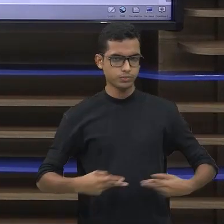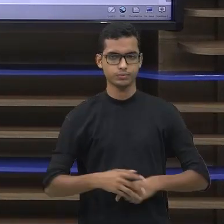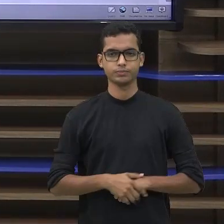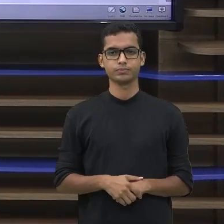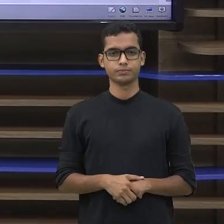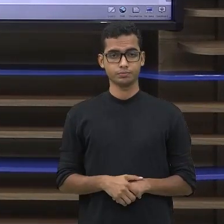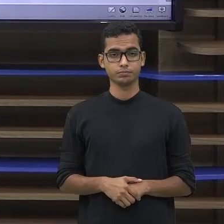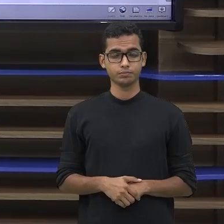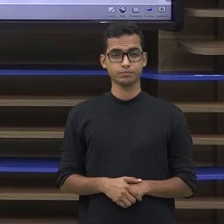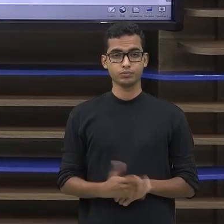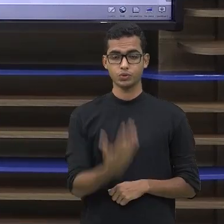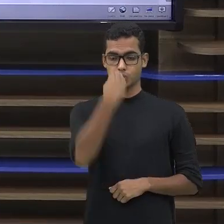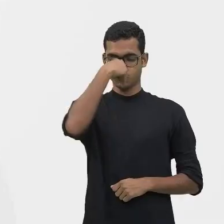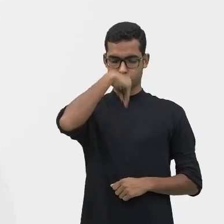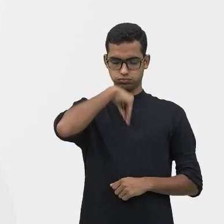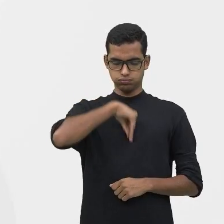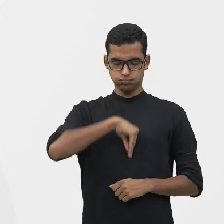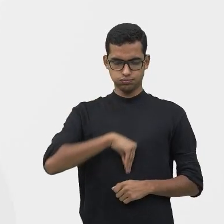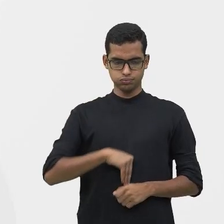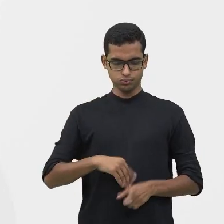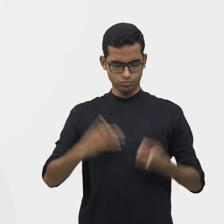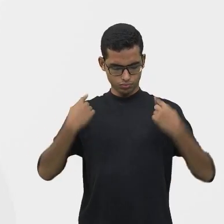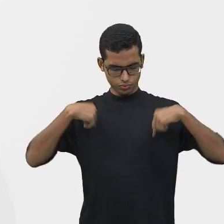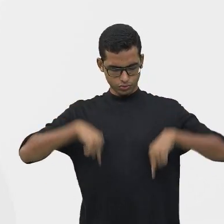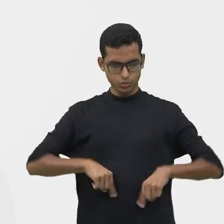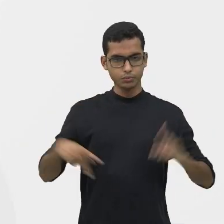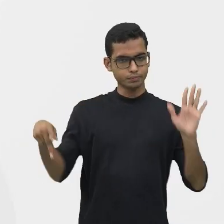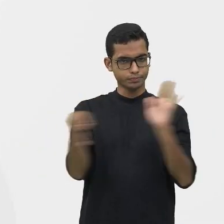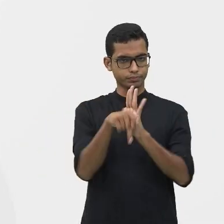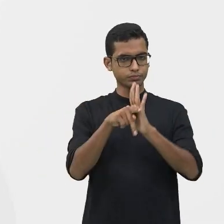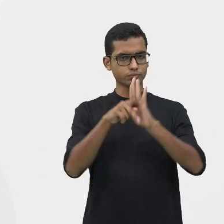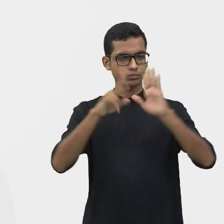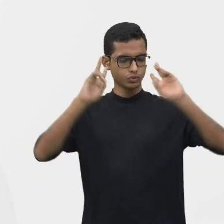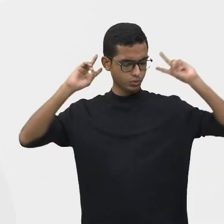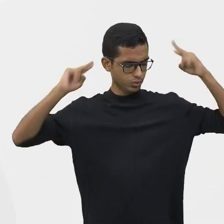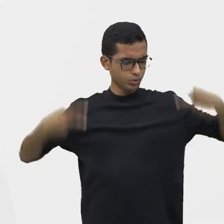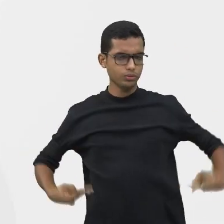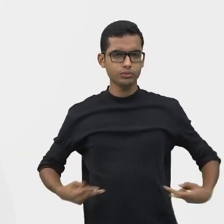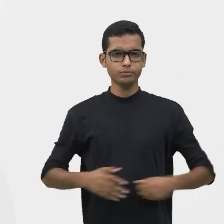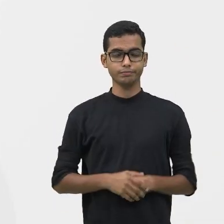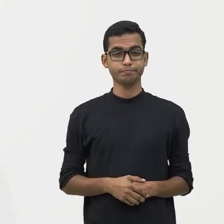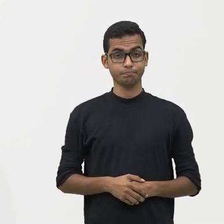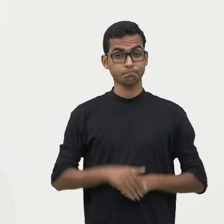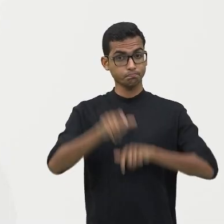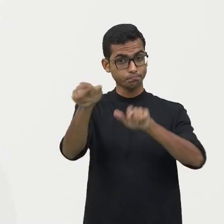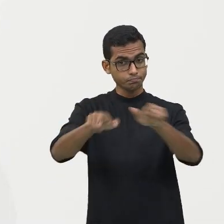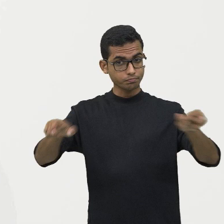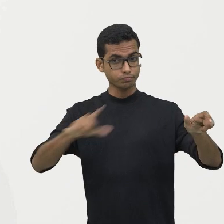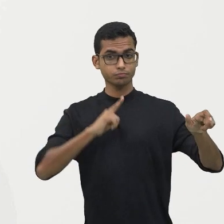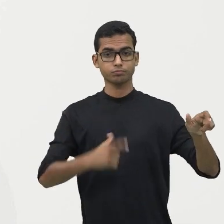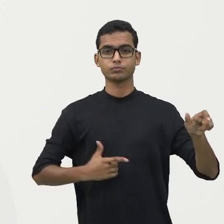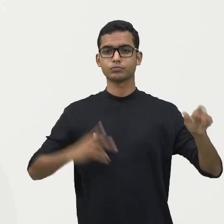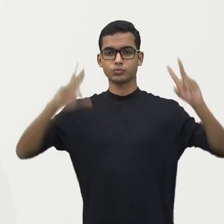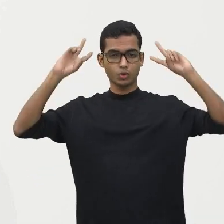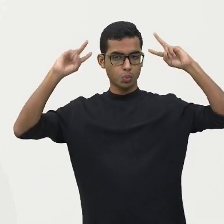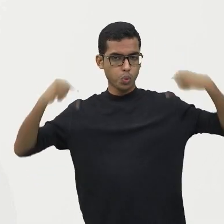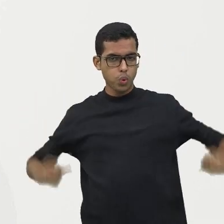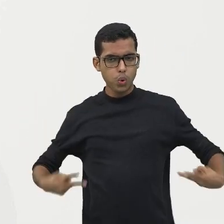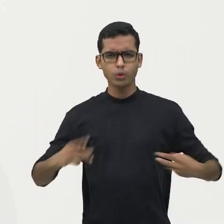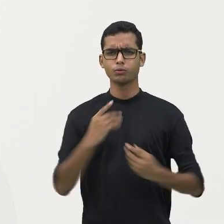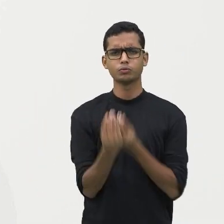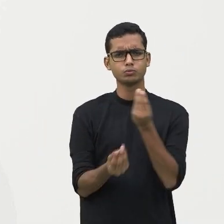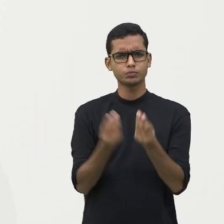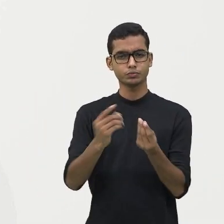de sistema digestório humano. Vamos lá. Nos humanos, a gente vai dividir a digestão em